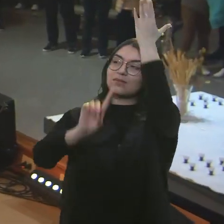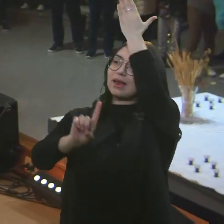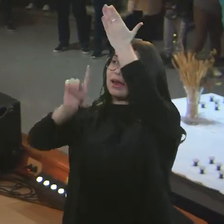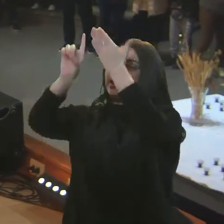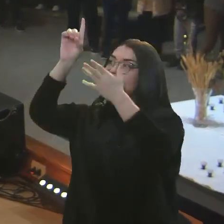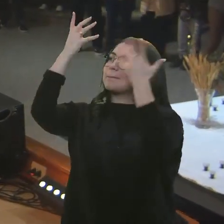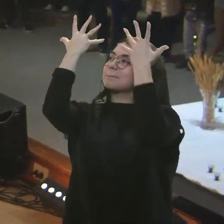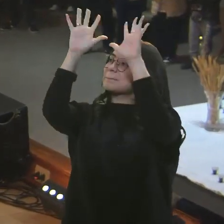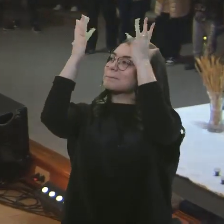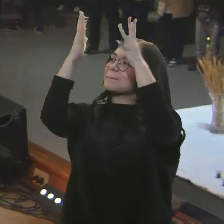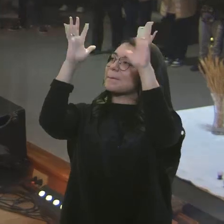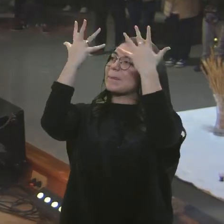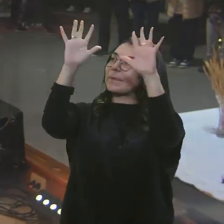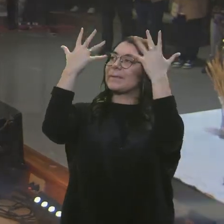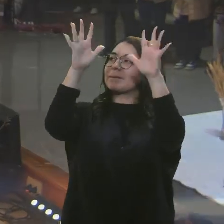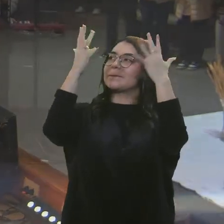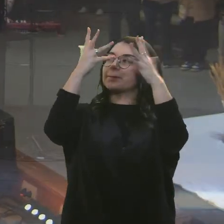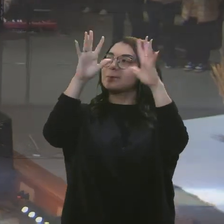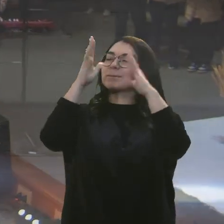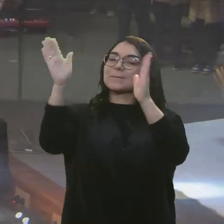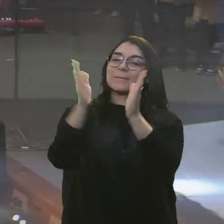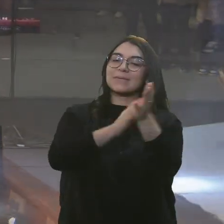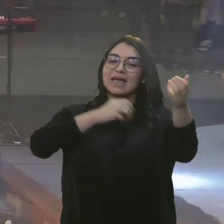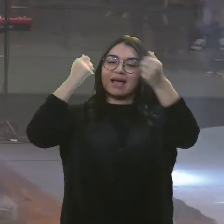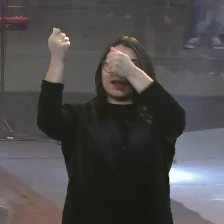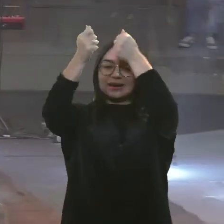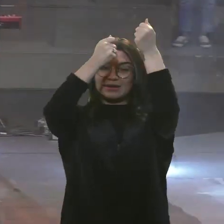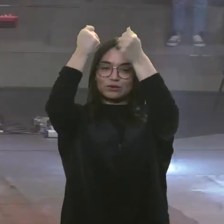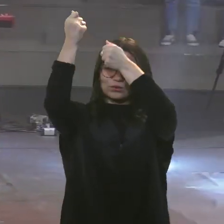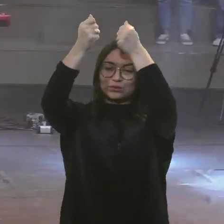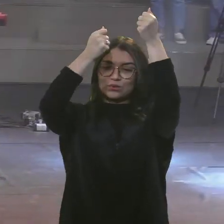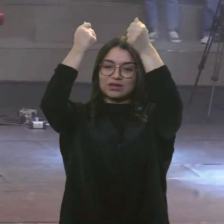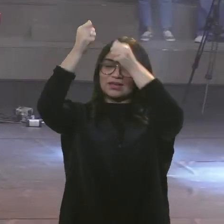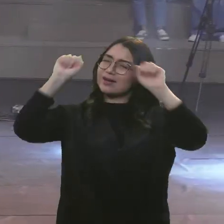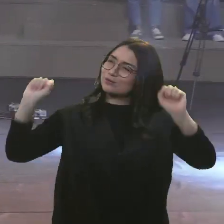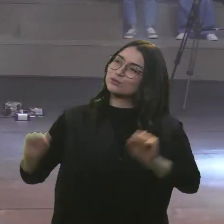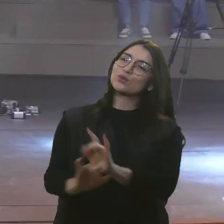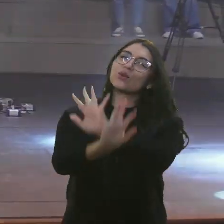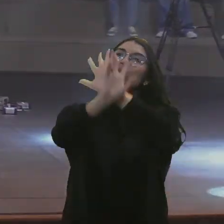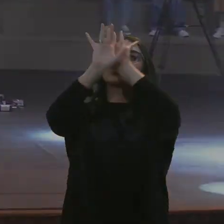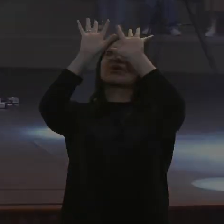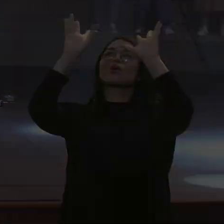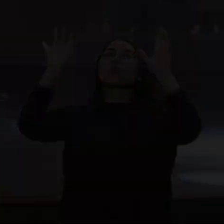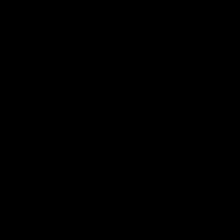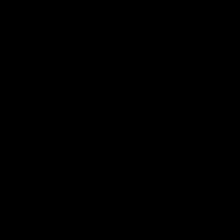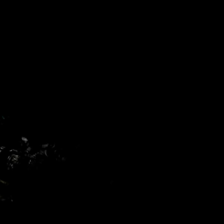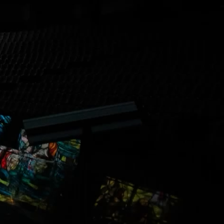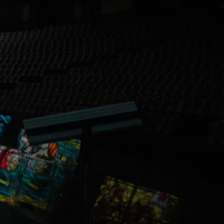nosso meio. Aleluia. Glória a Deus.